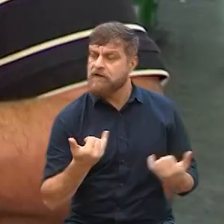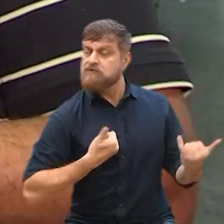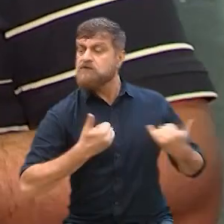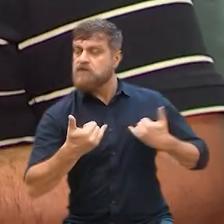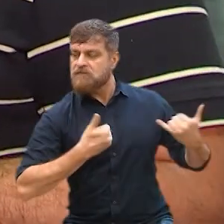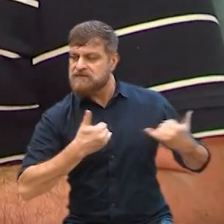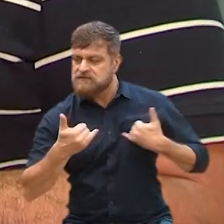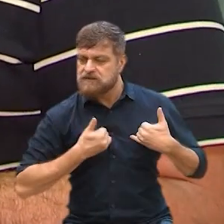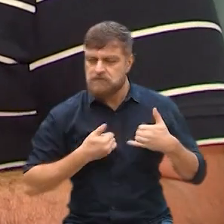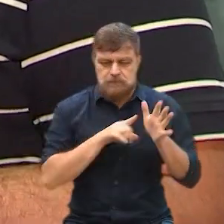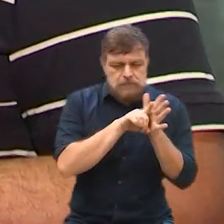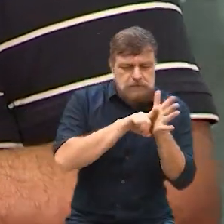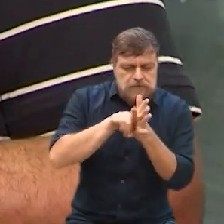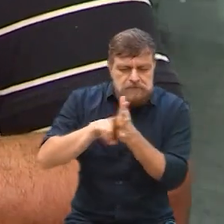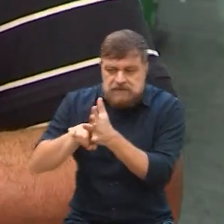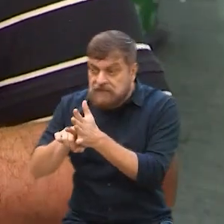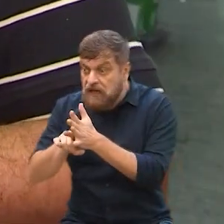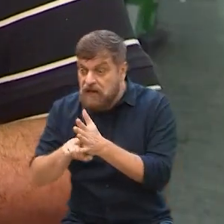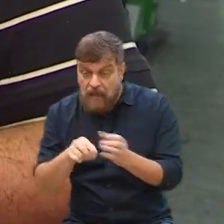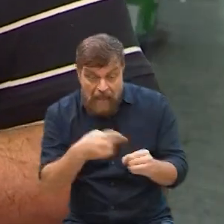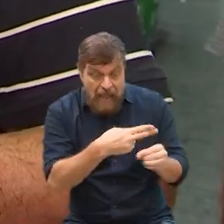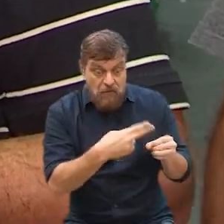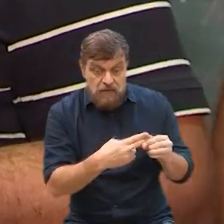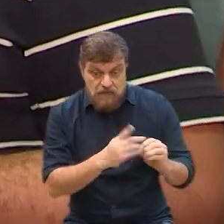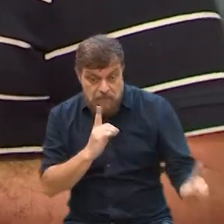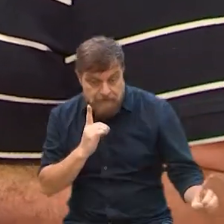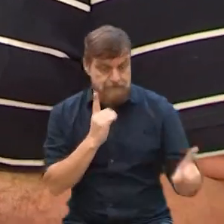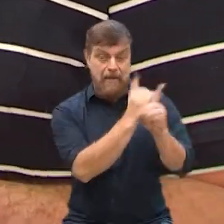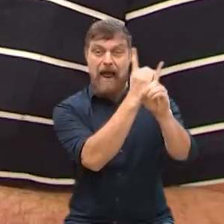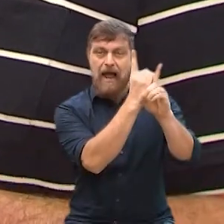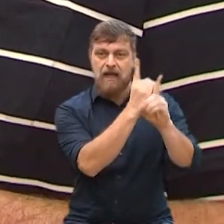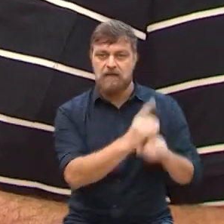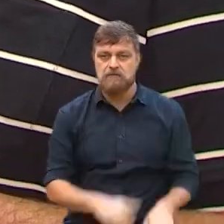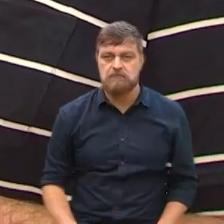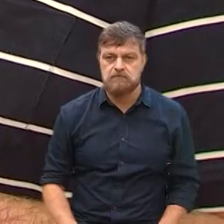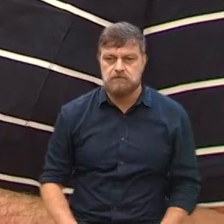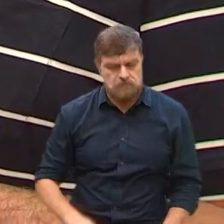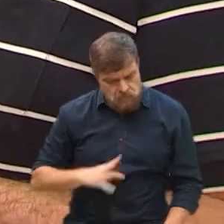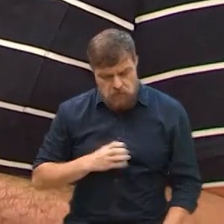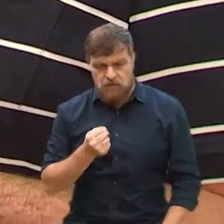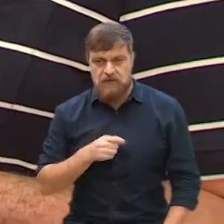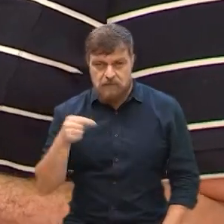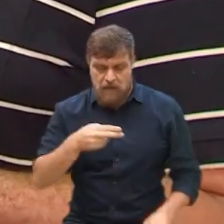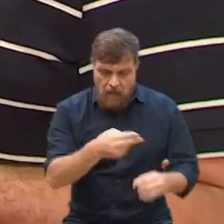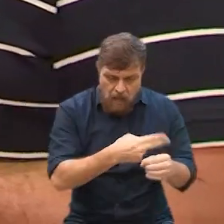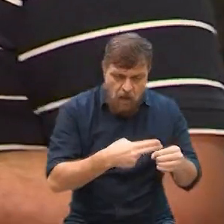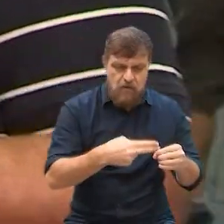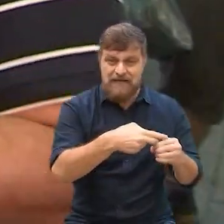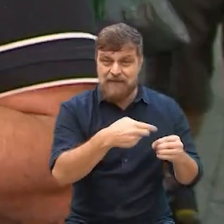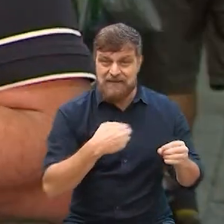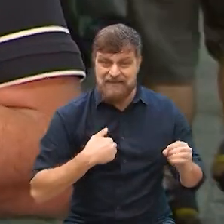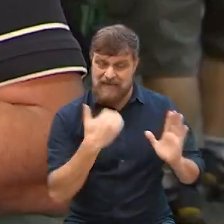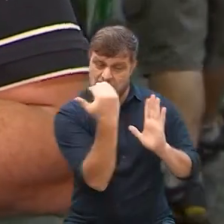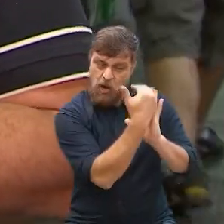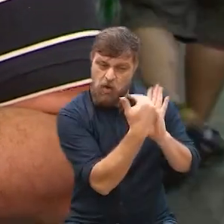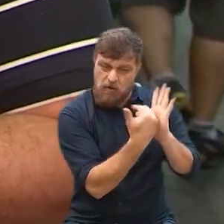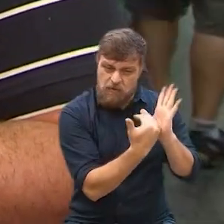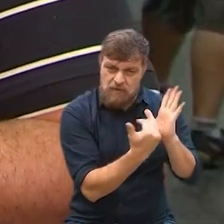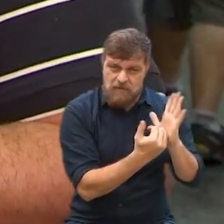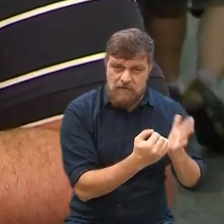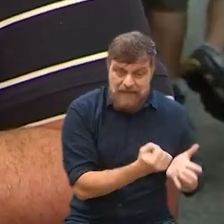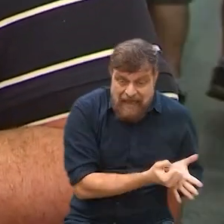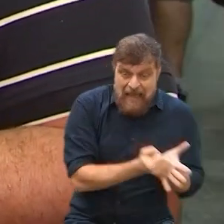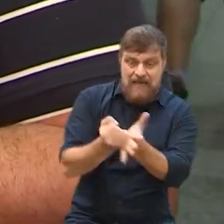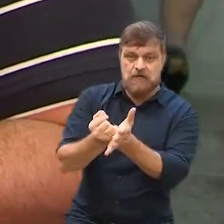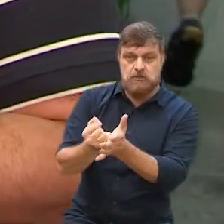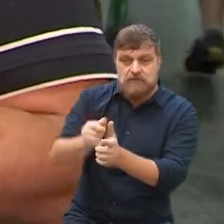vocês bateram na porta da Unicamp? Foi mais ou menos assim? Exatamente. Com a cara e com a coragem. Mas a Unicamp ela tem um programa lá que ajuda o pequeno